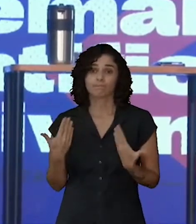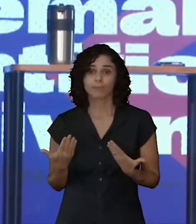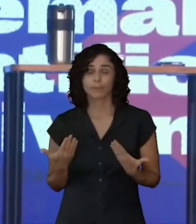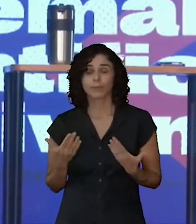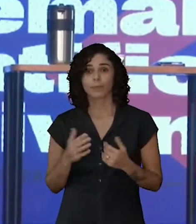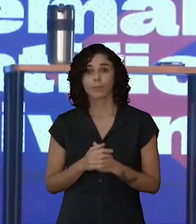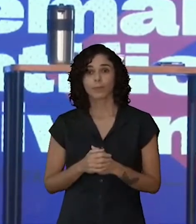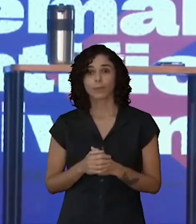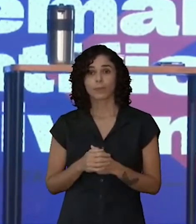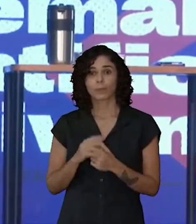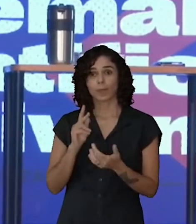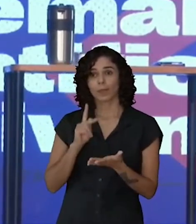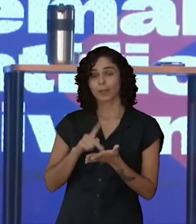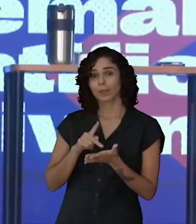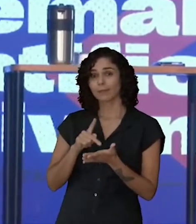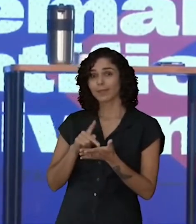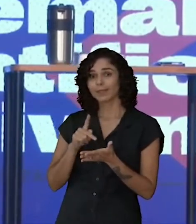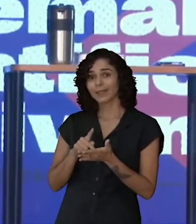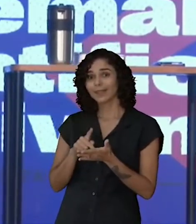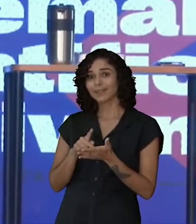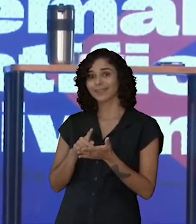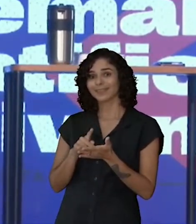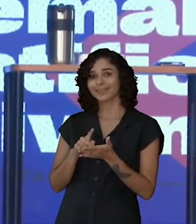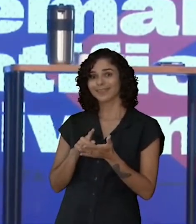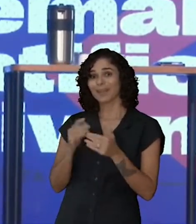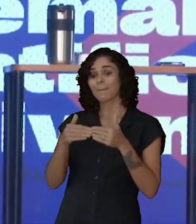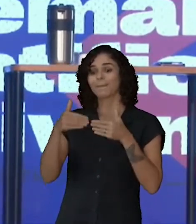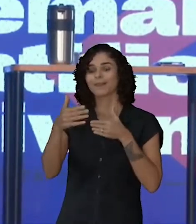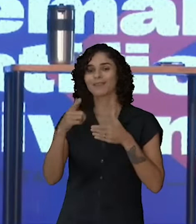Na verdade não, porque para frente tem eternidade.